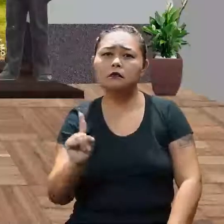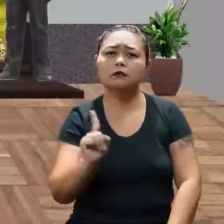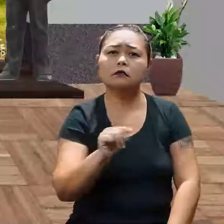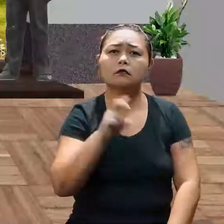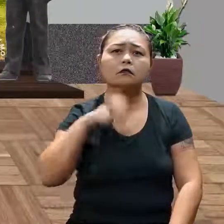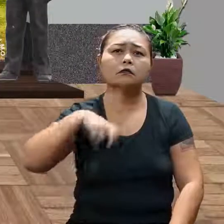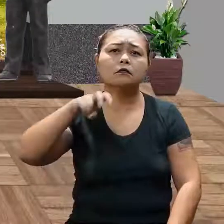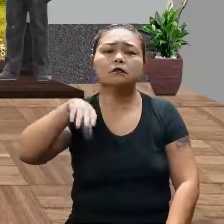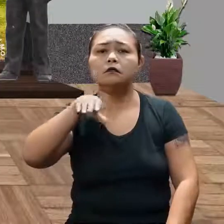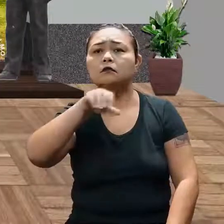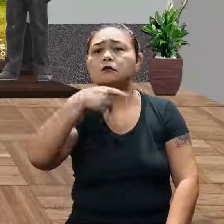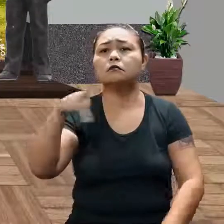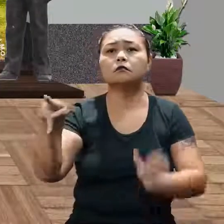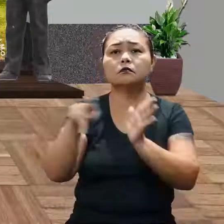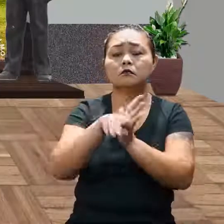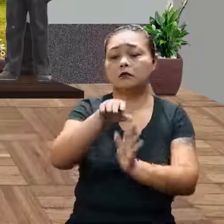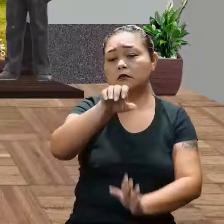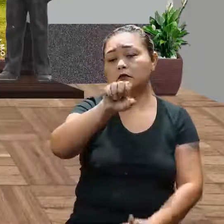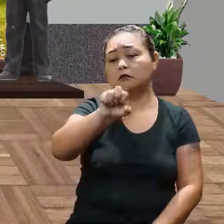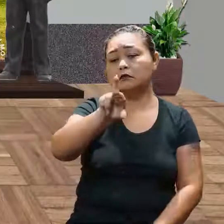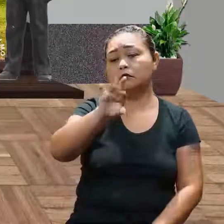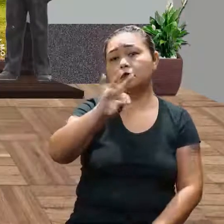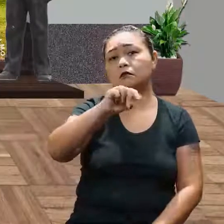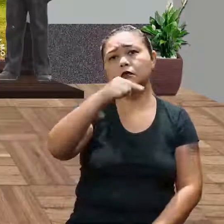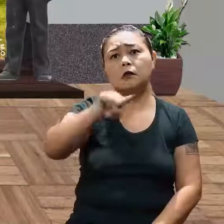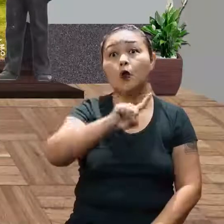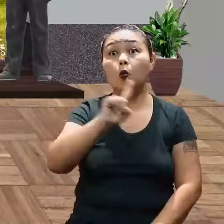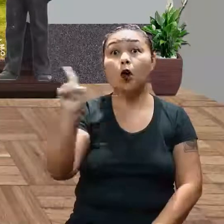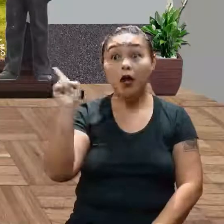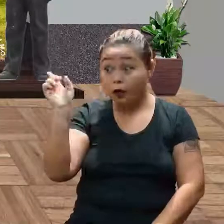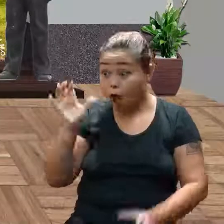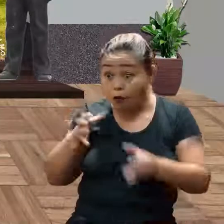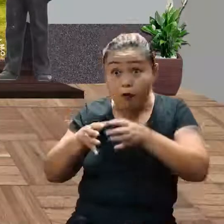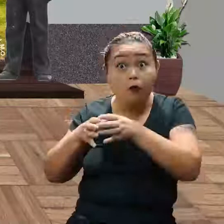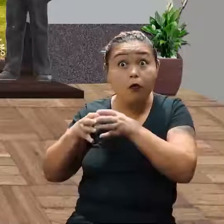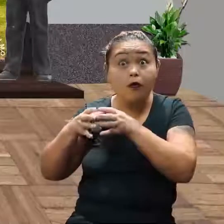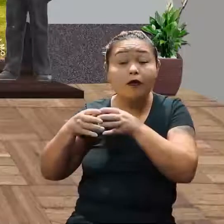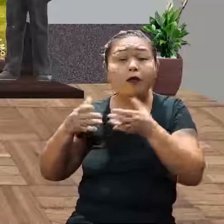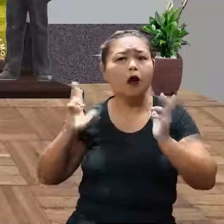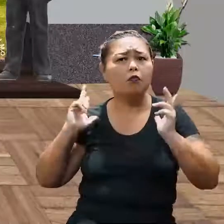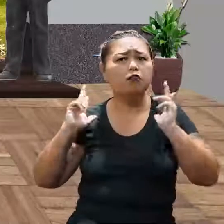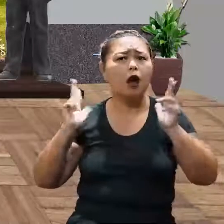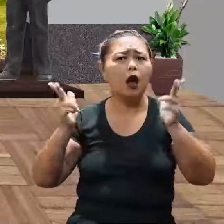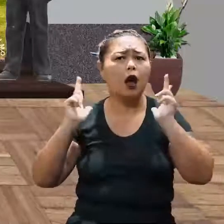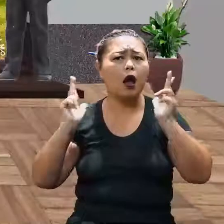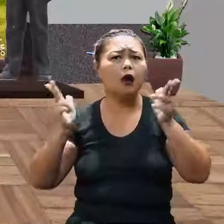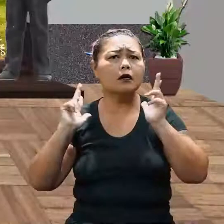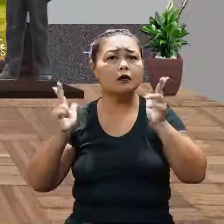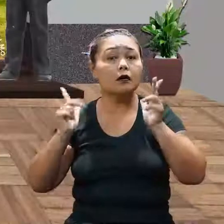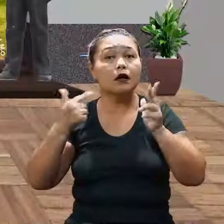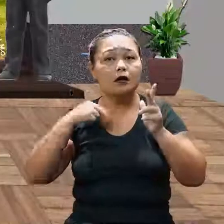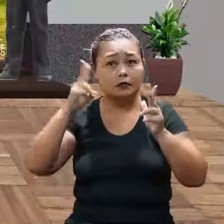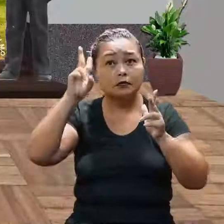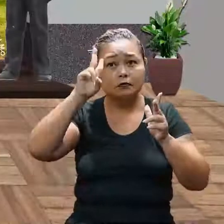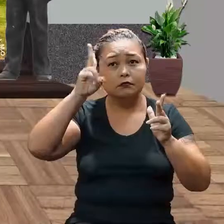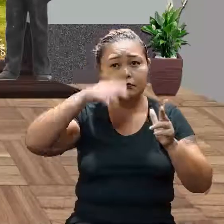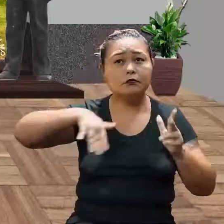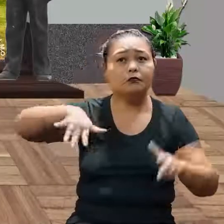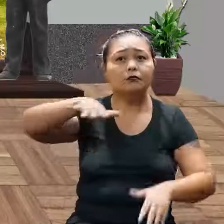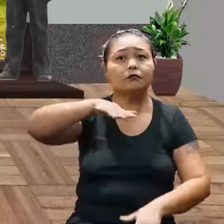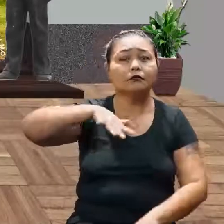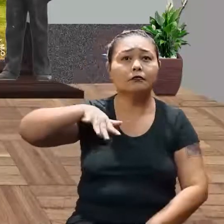do sertão. Esse povo ele iria para uma aventura, gente. Iria andar, lembrando que essa